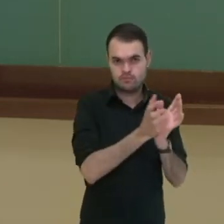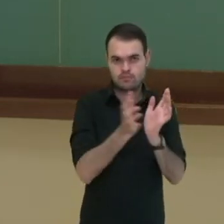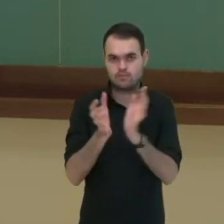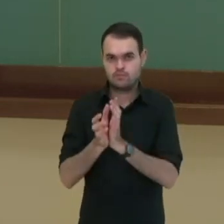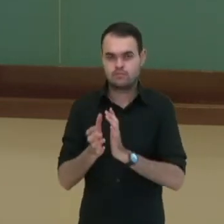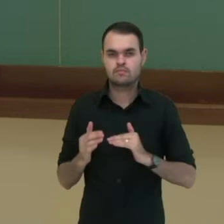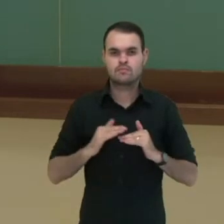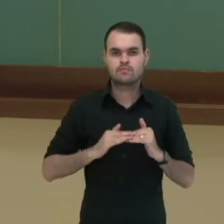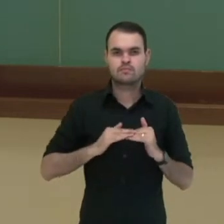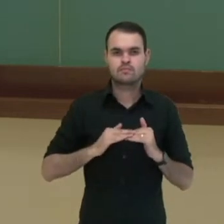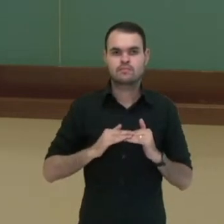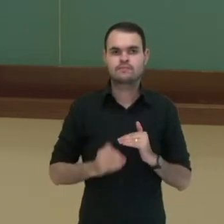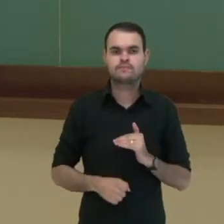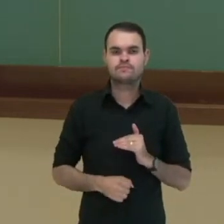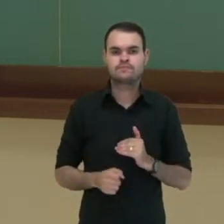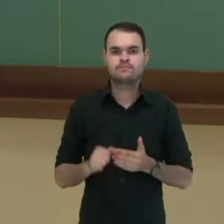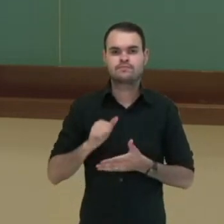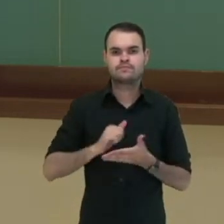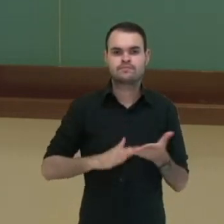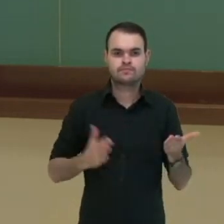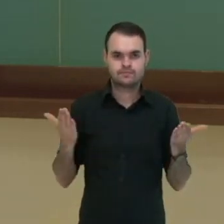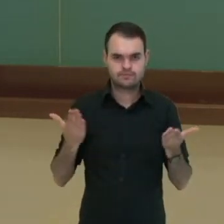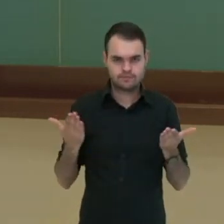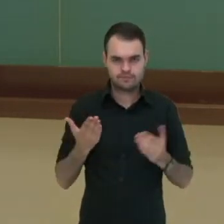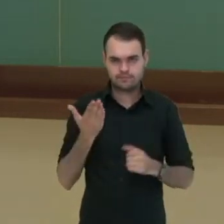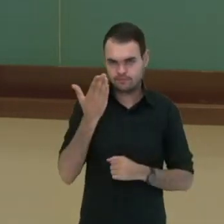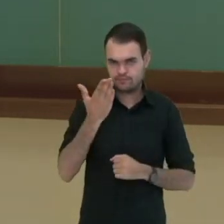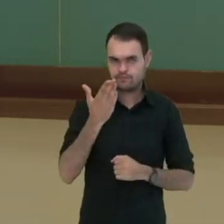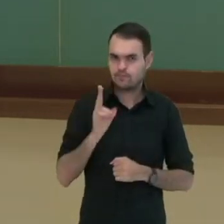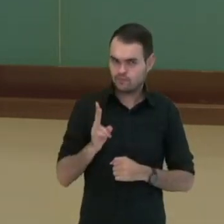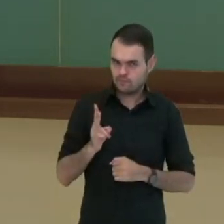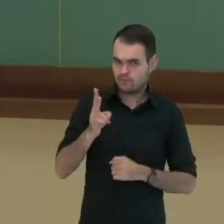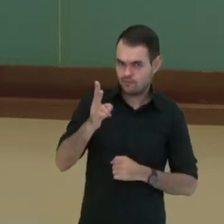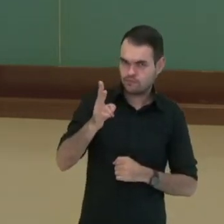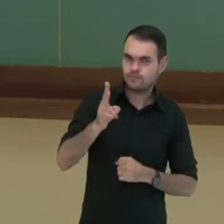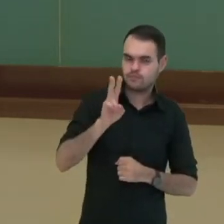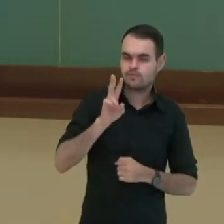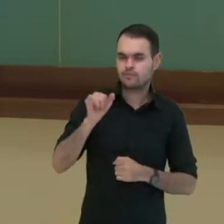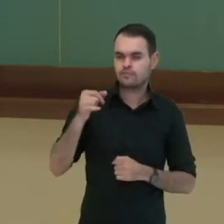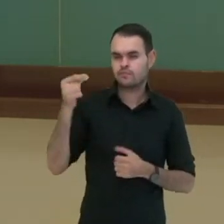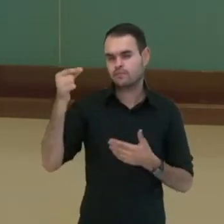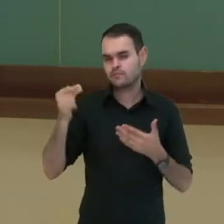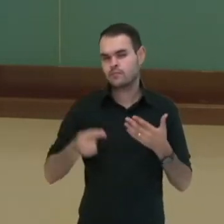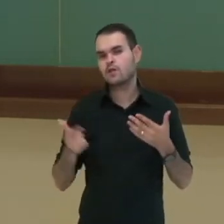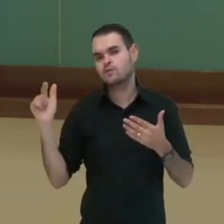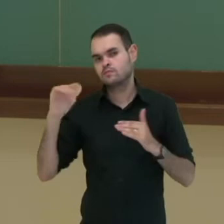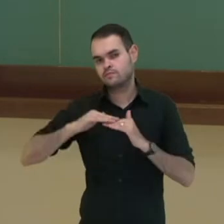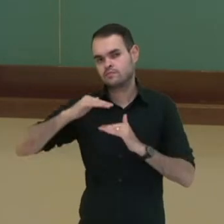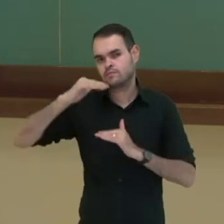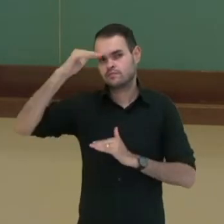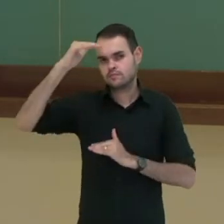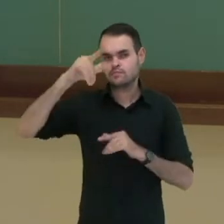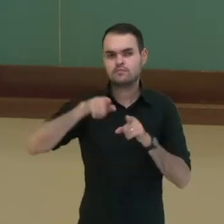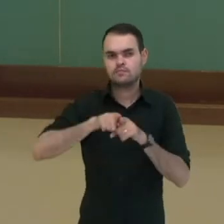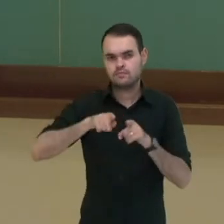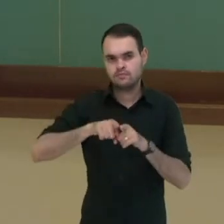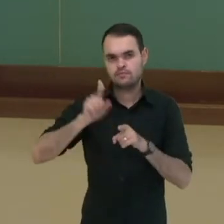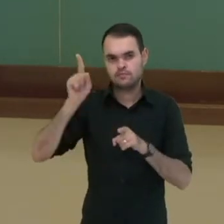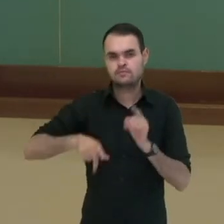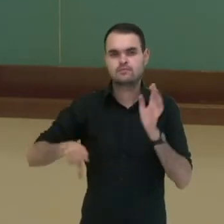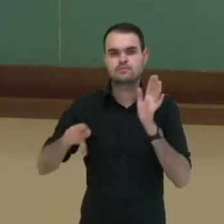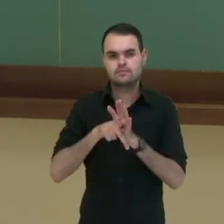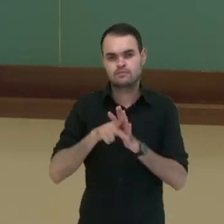classificação dos seres vivos. Vamos fazer uma atividade? A gente vai continuar. A gente vai mencionar os outros taxons que são utilizados